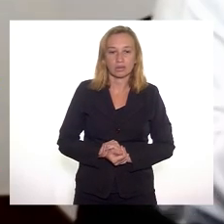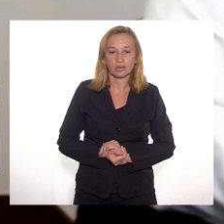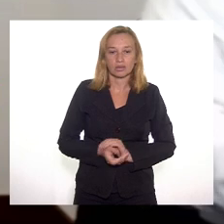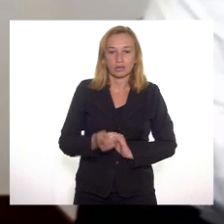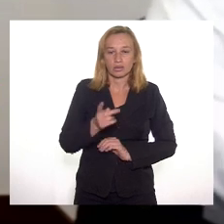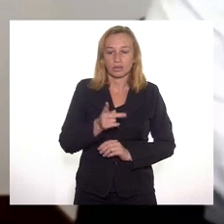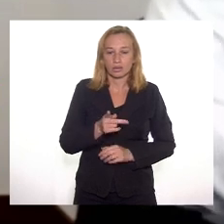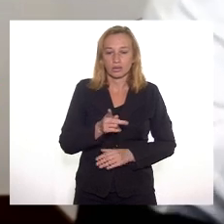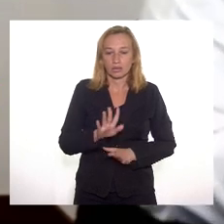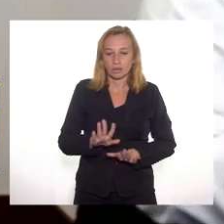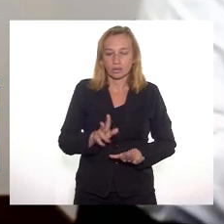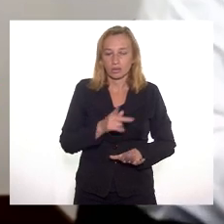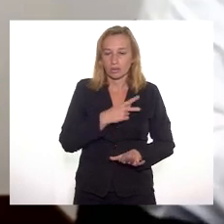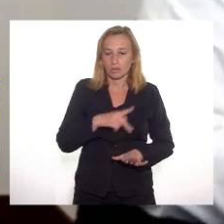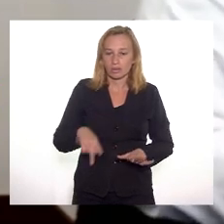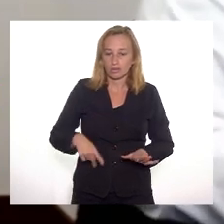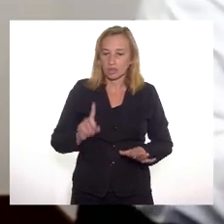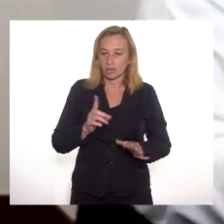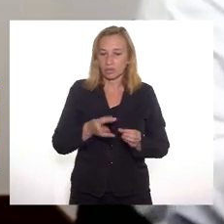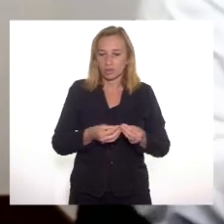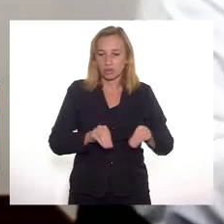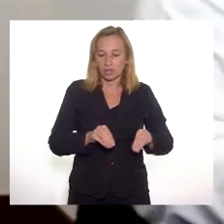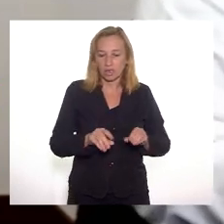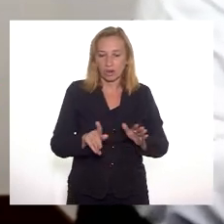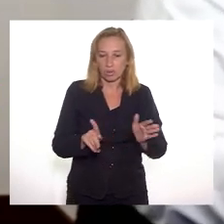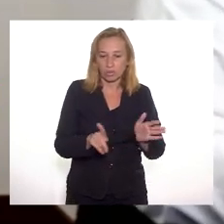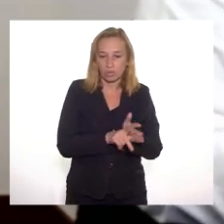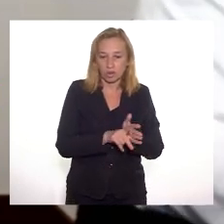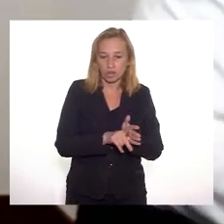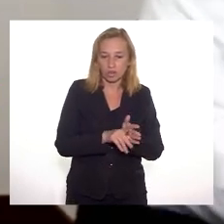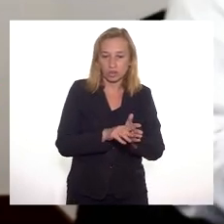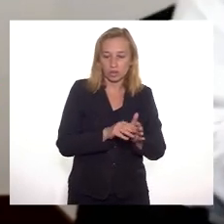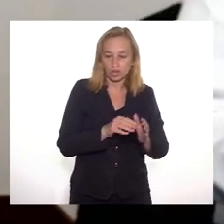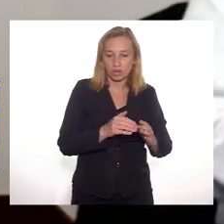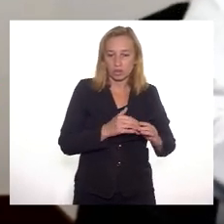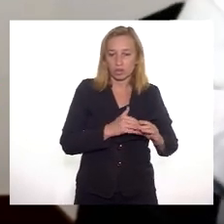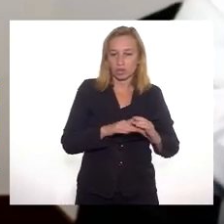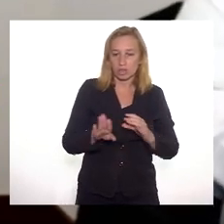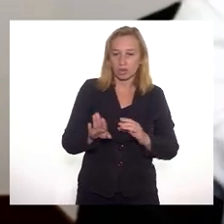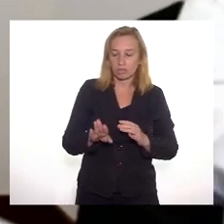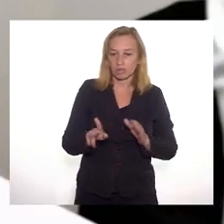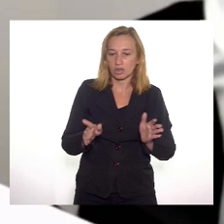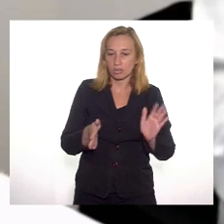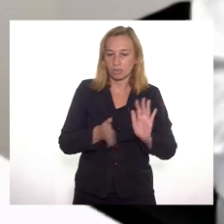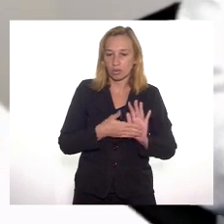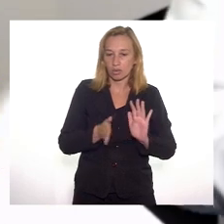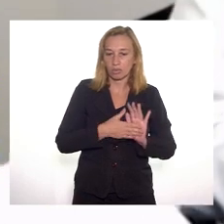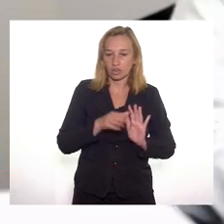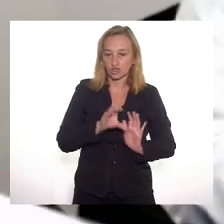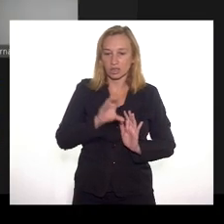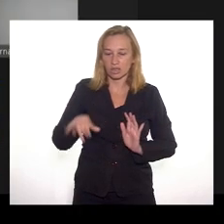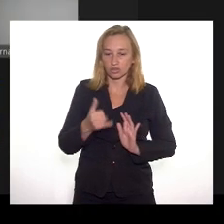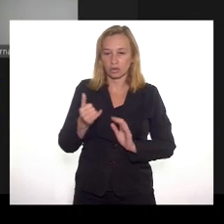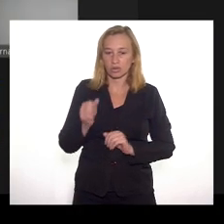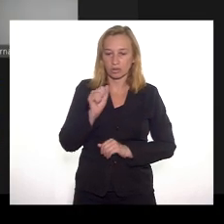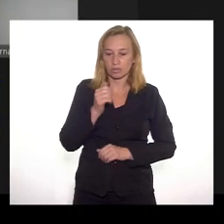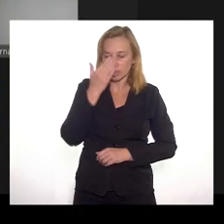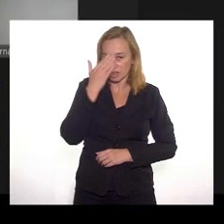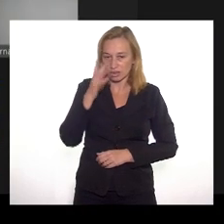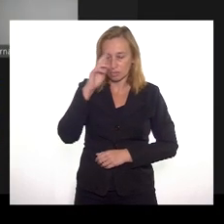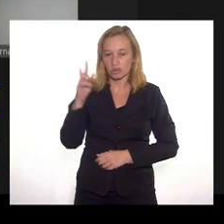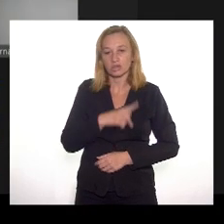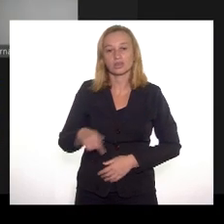Presidente, para não prejudicar o projeto, encaminha a presente proposta 3901 à CCJ. Obrigado, presidente.